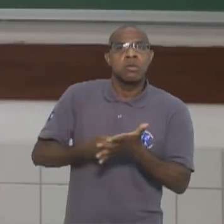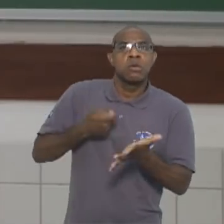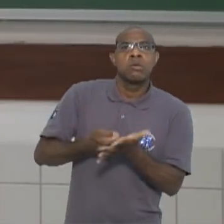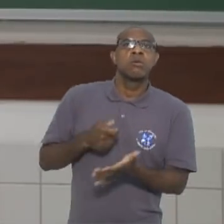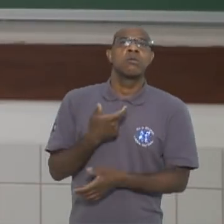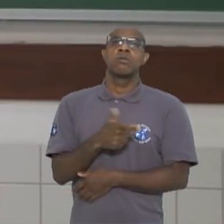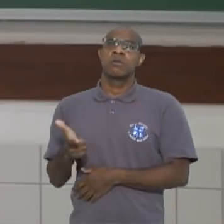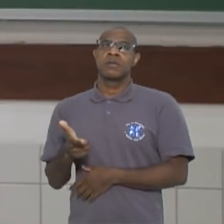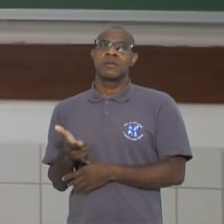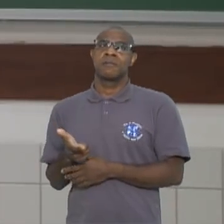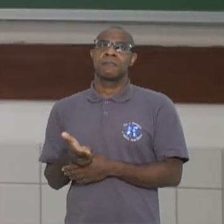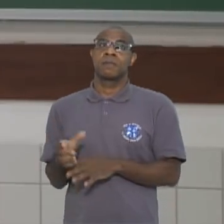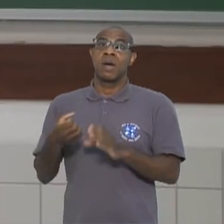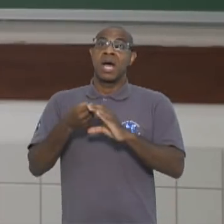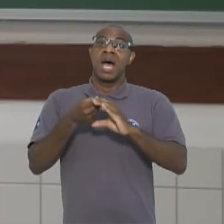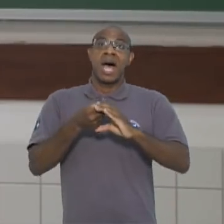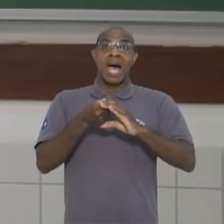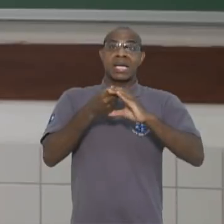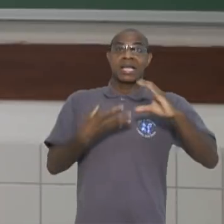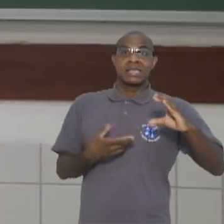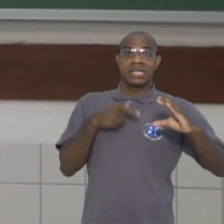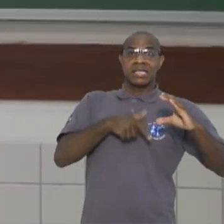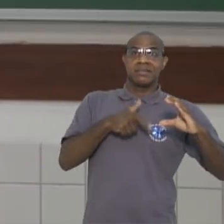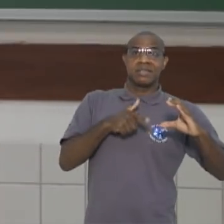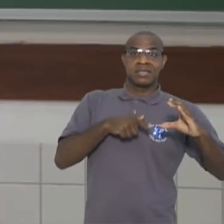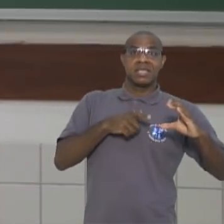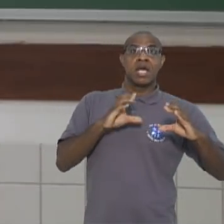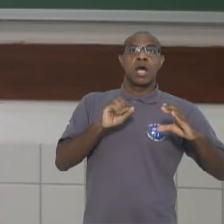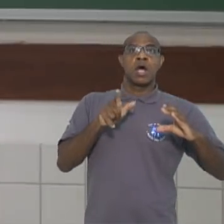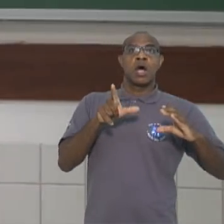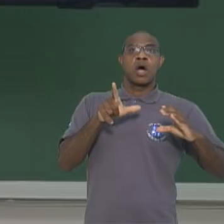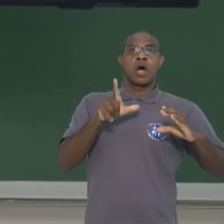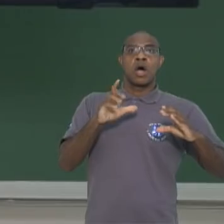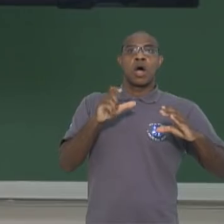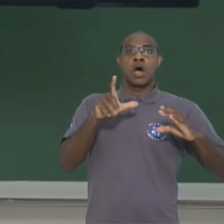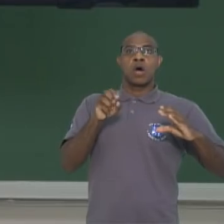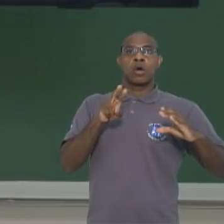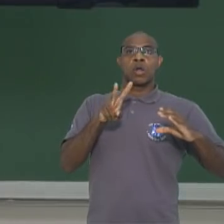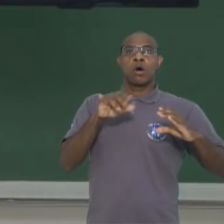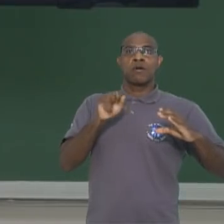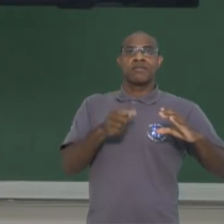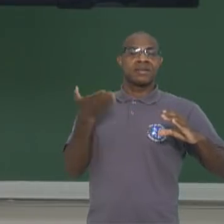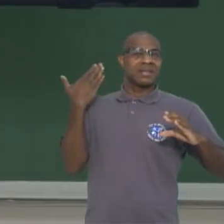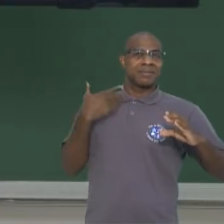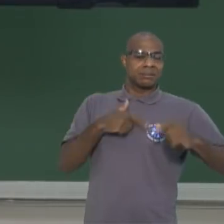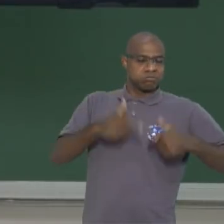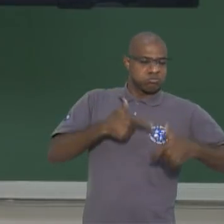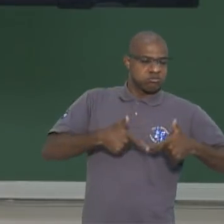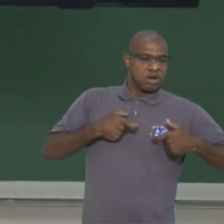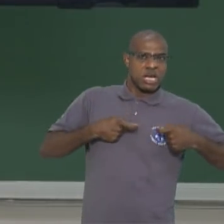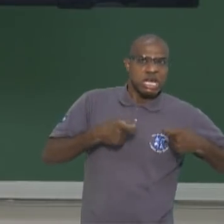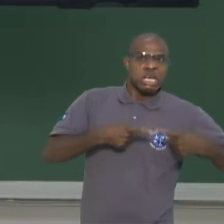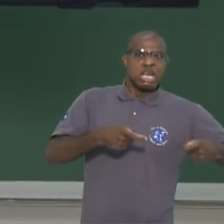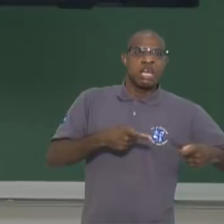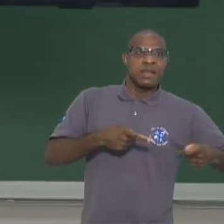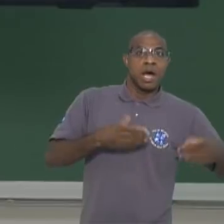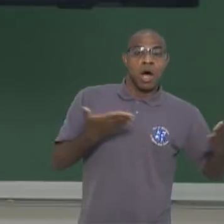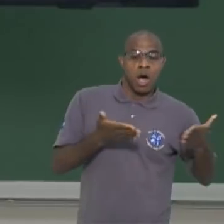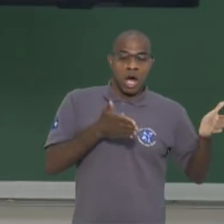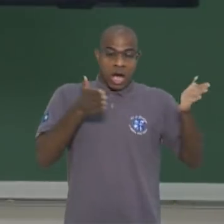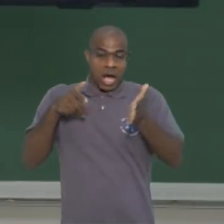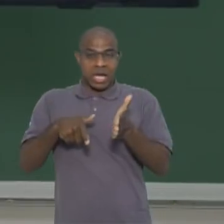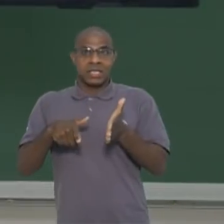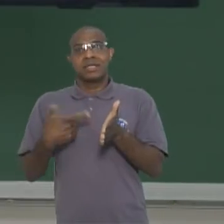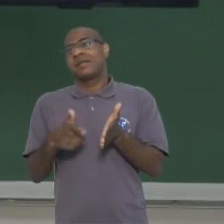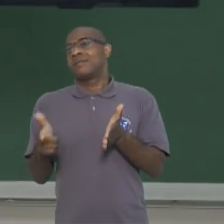Clovis, guerreira, nos seus sucessores já não tem mais. Tá? Aqui a gente tem uma representação, não é, uma pintura que